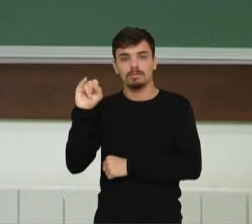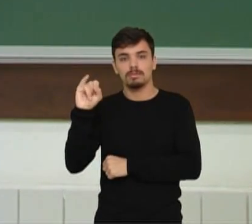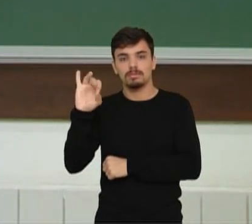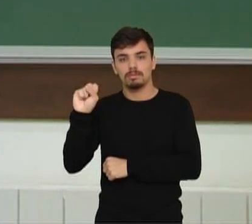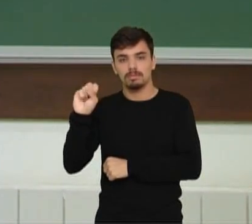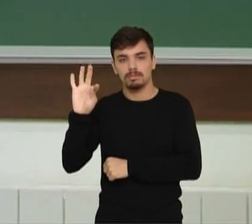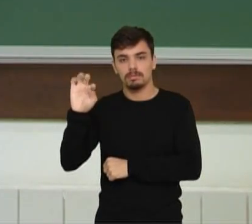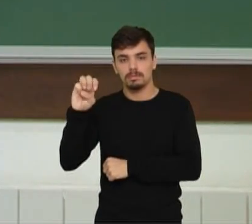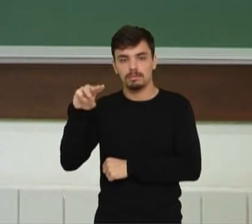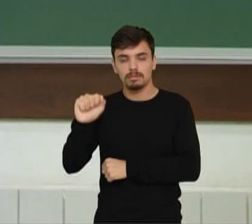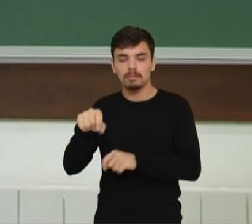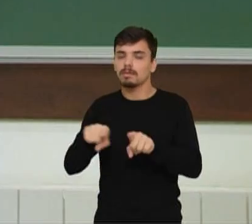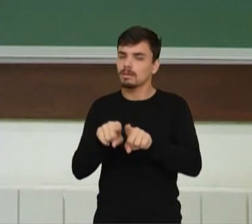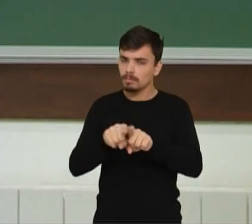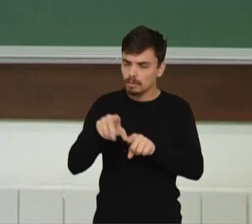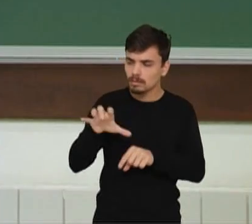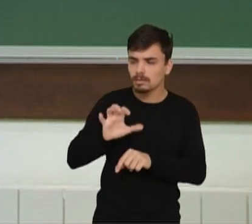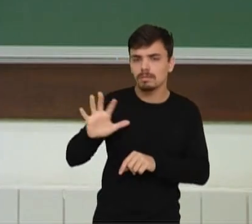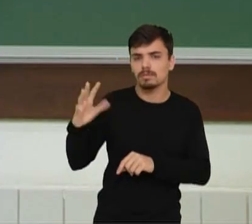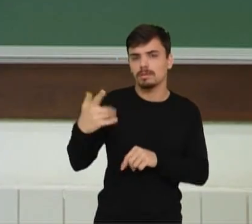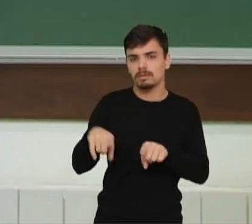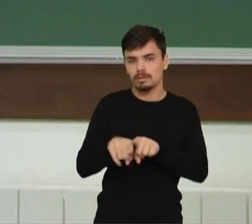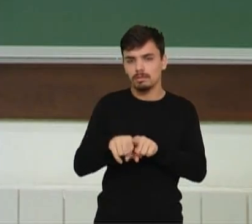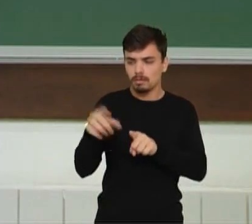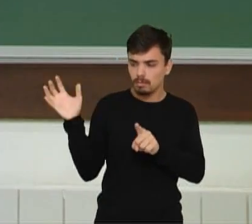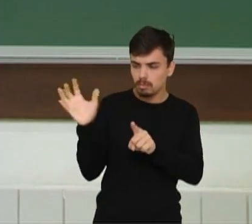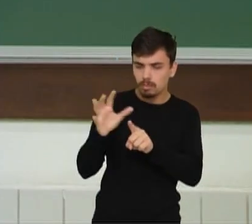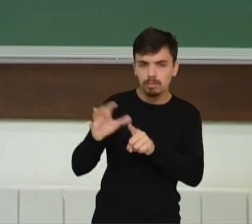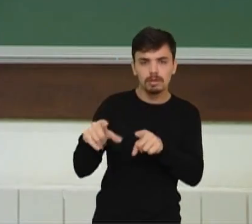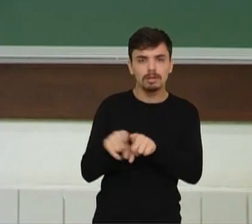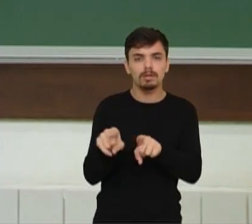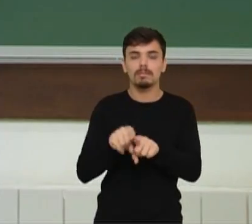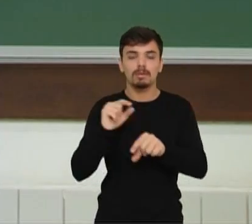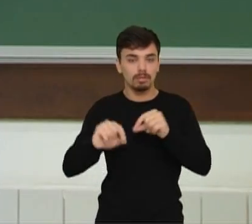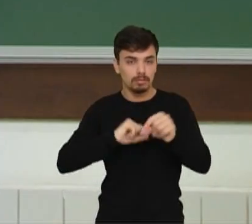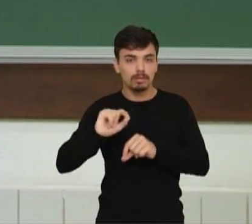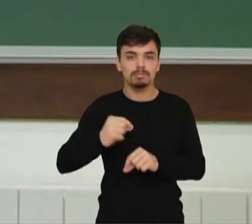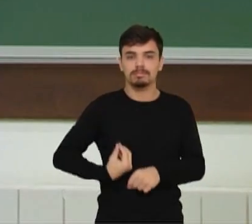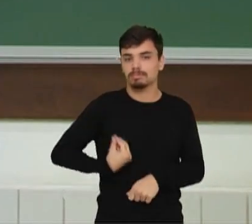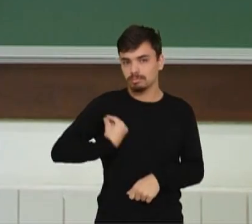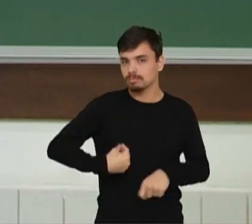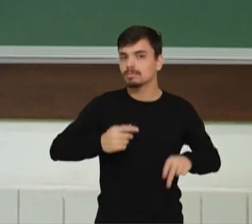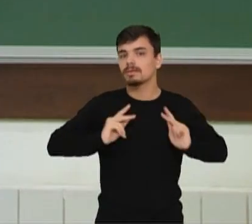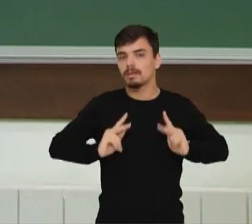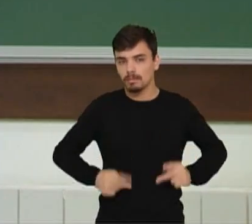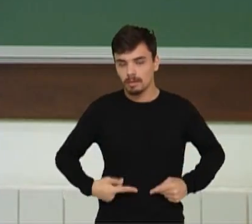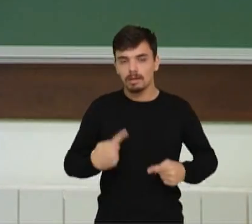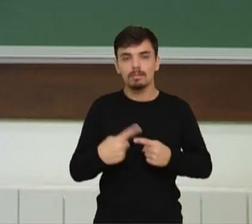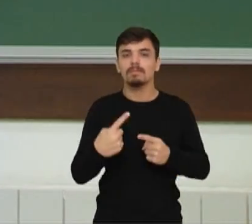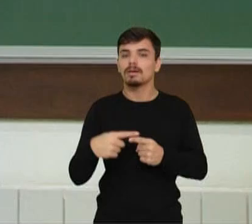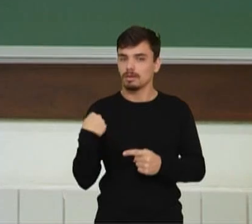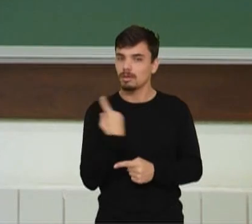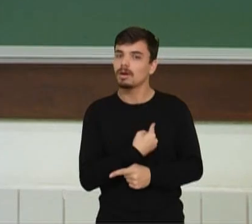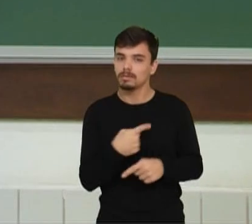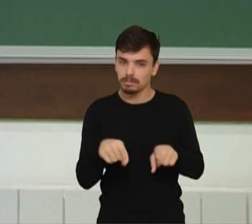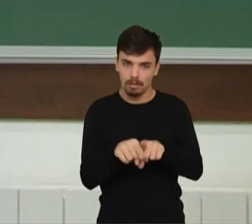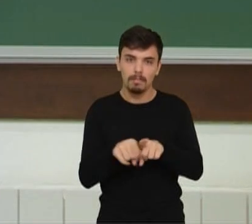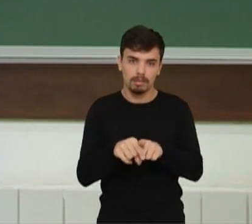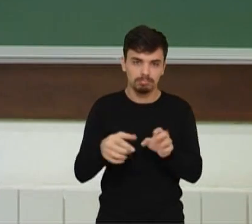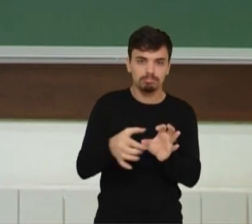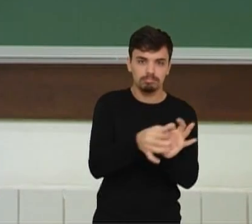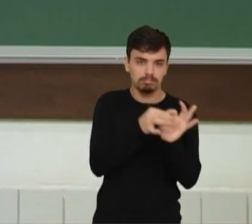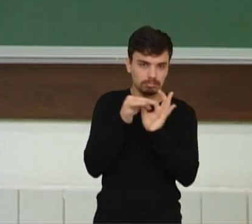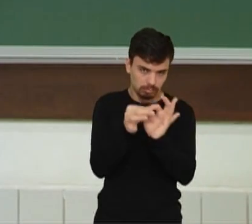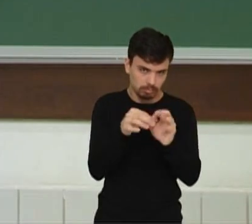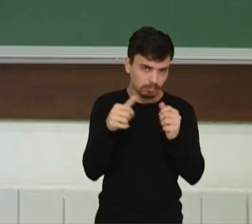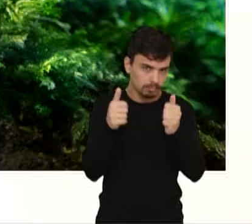isso que está acontecendo vai acabar e já está, né, influenciando inclusive na vida humana, porque a gente também é parte do ecossistema, ok?